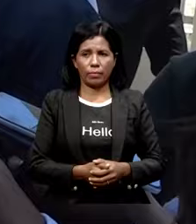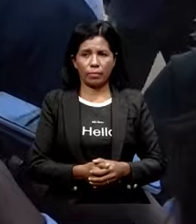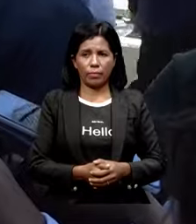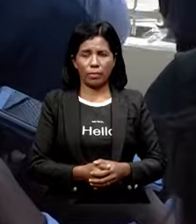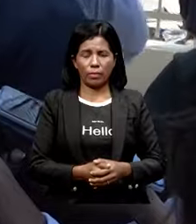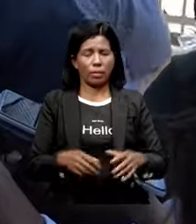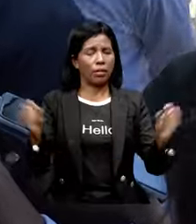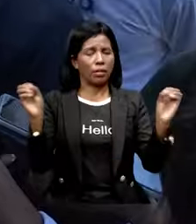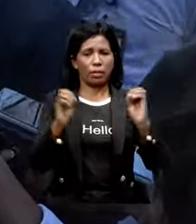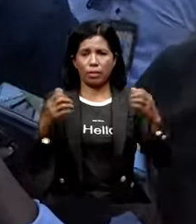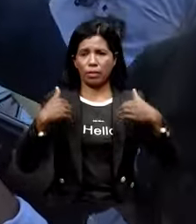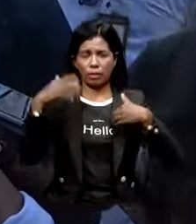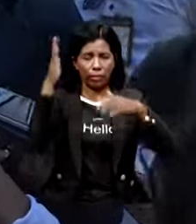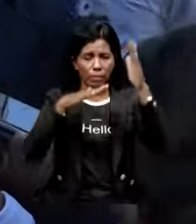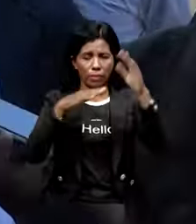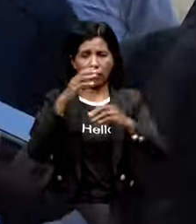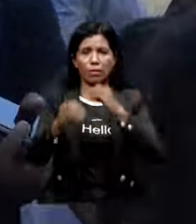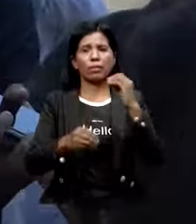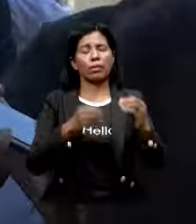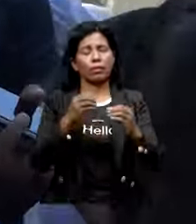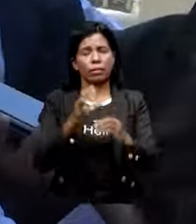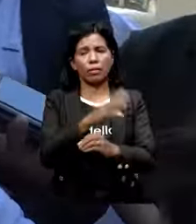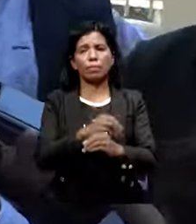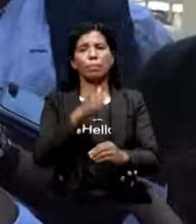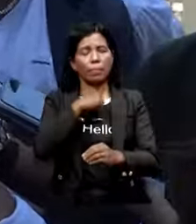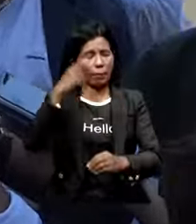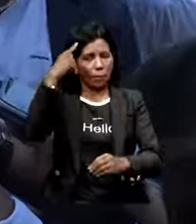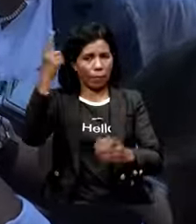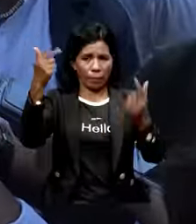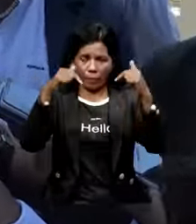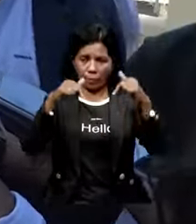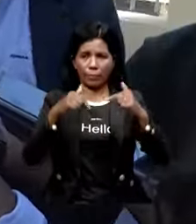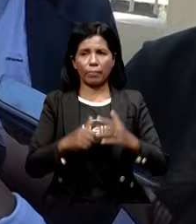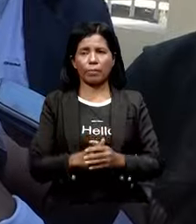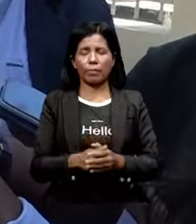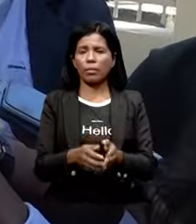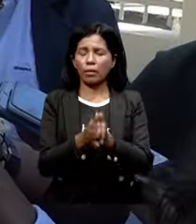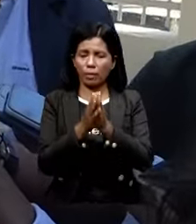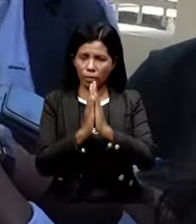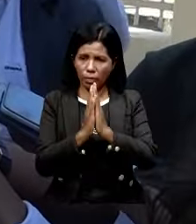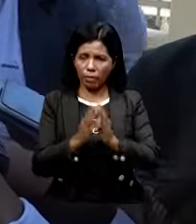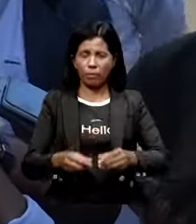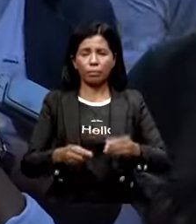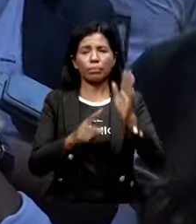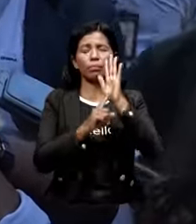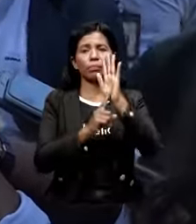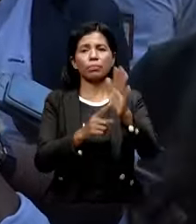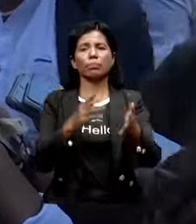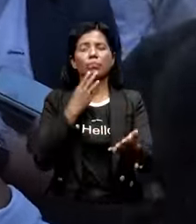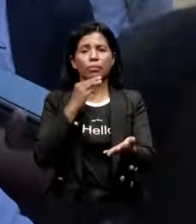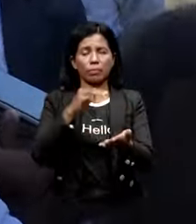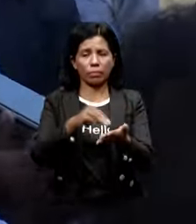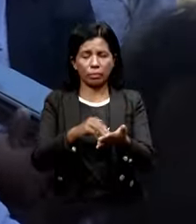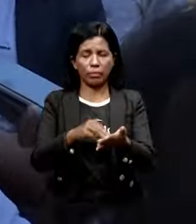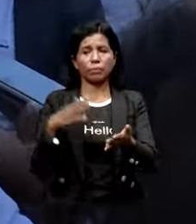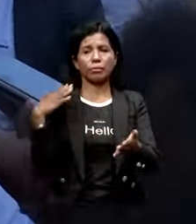Sem batida acontece. Papa Mãe, Nia Russo, Nia Fuapeluira, mas jovem Sira.